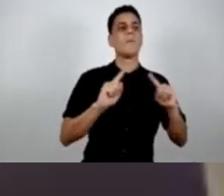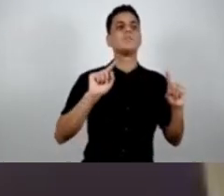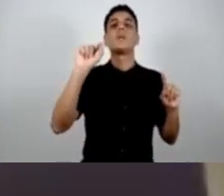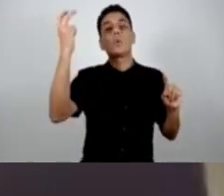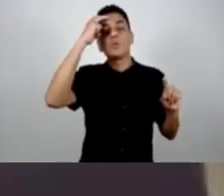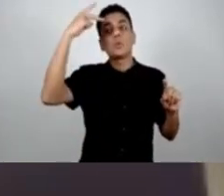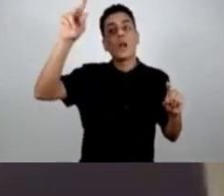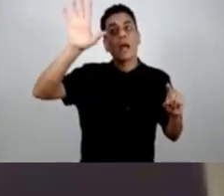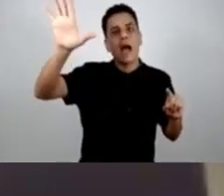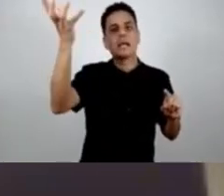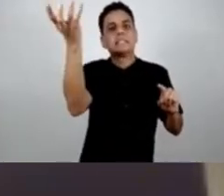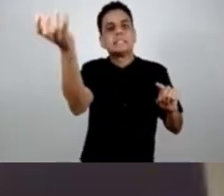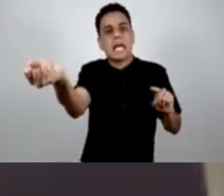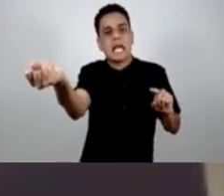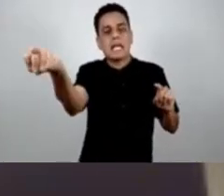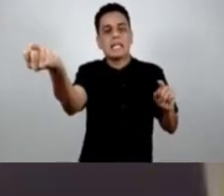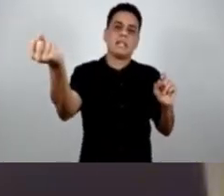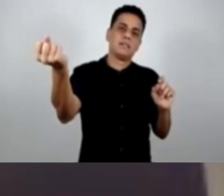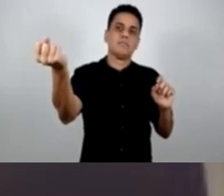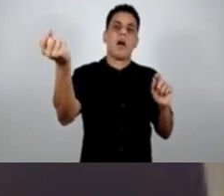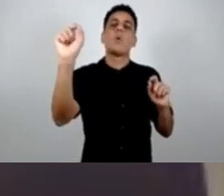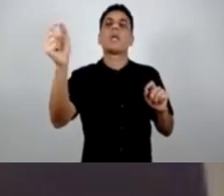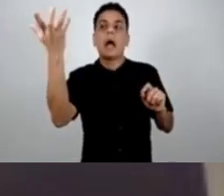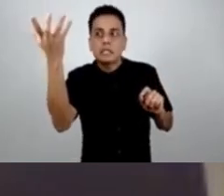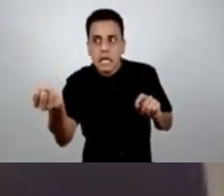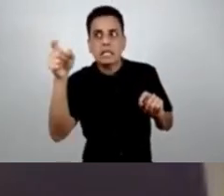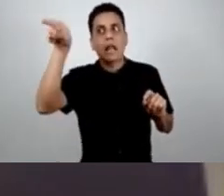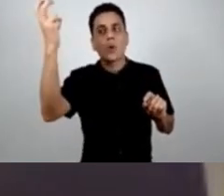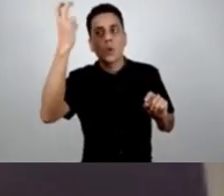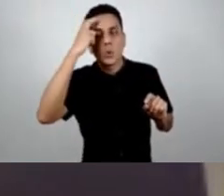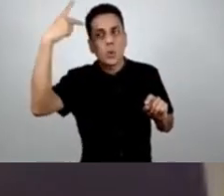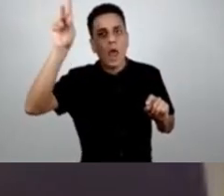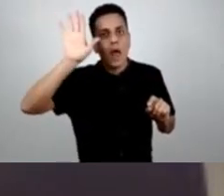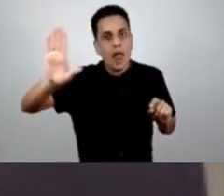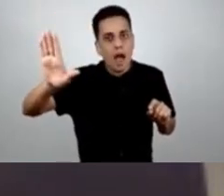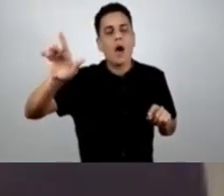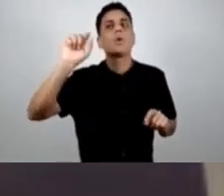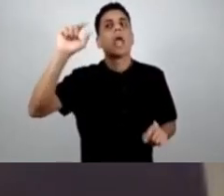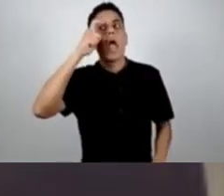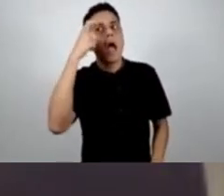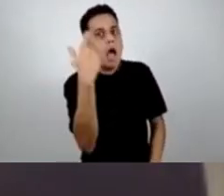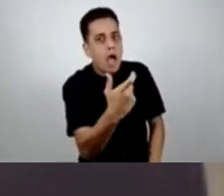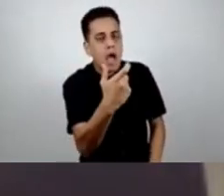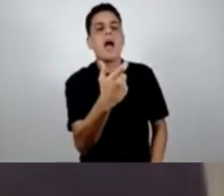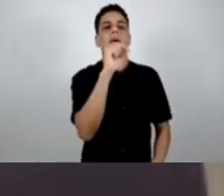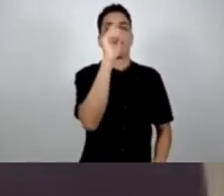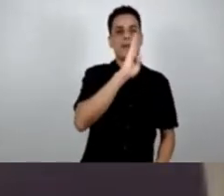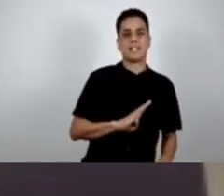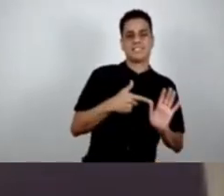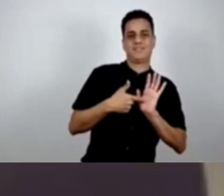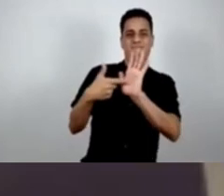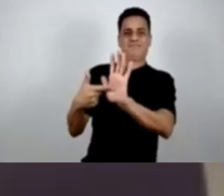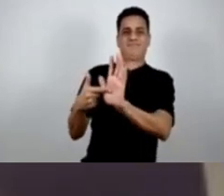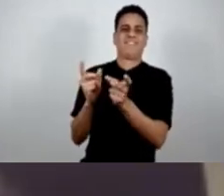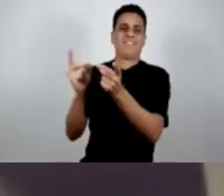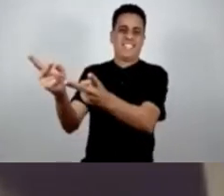cultura local são capazes de receber e também para que a cultura local chame a atenção do Brasil. E